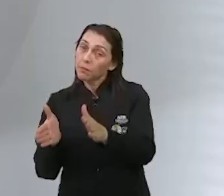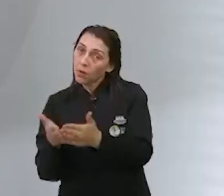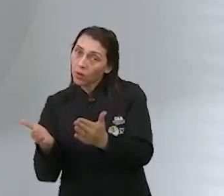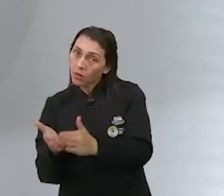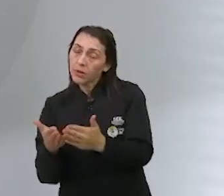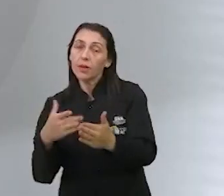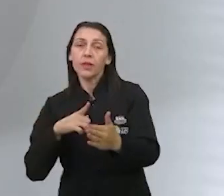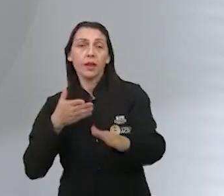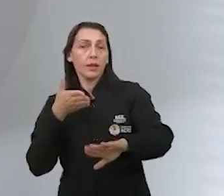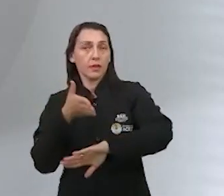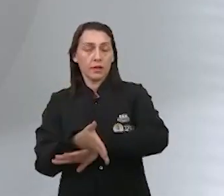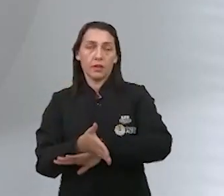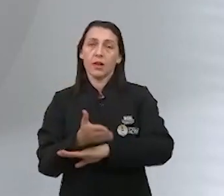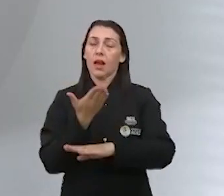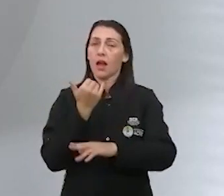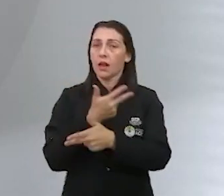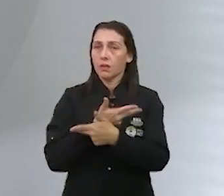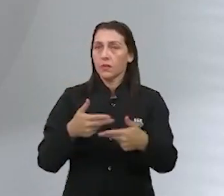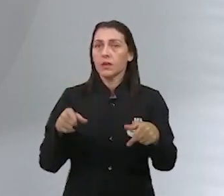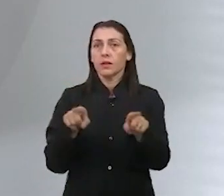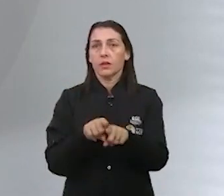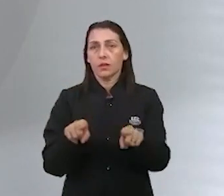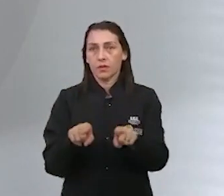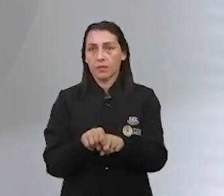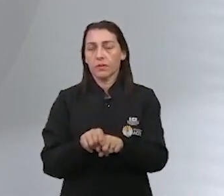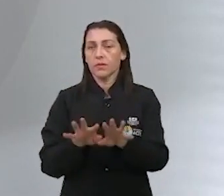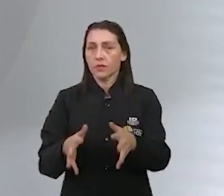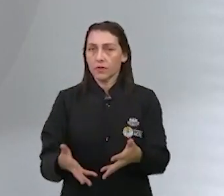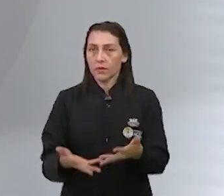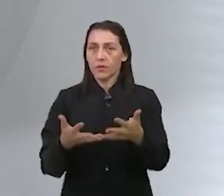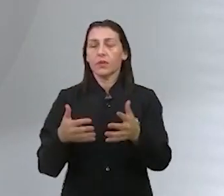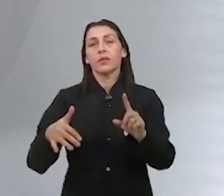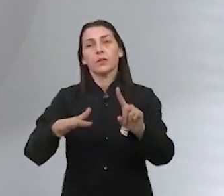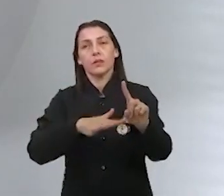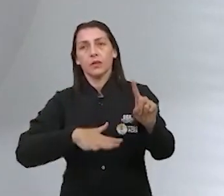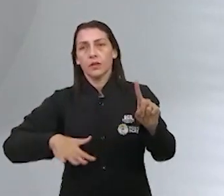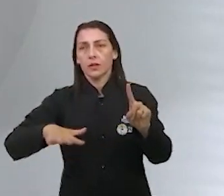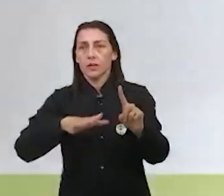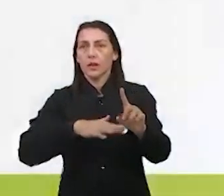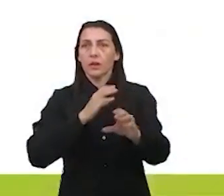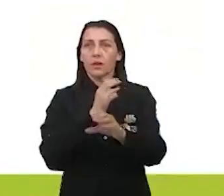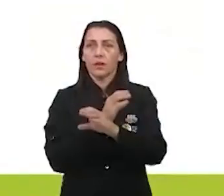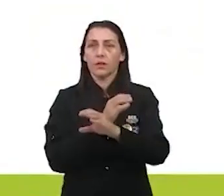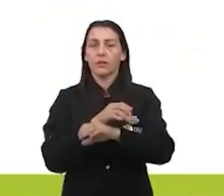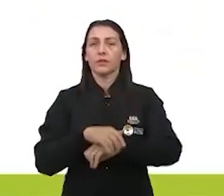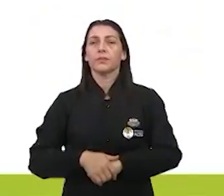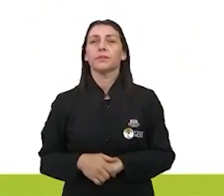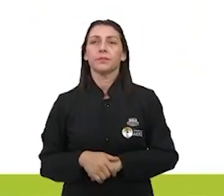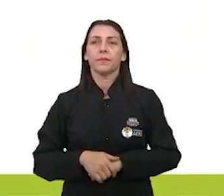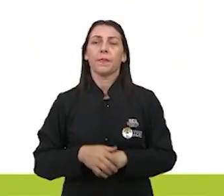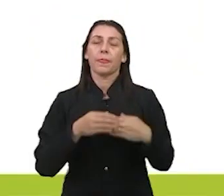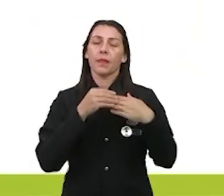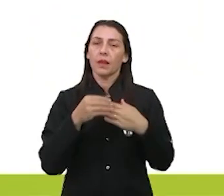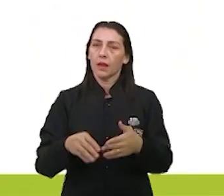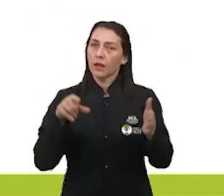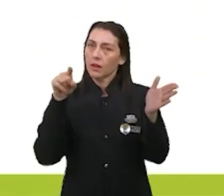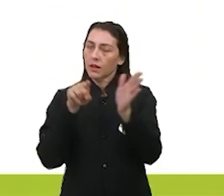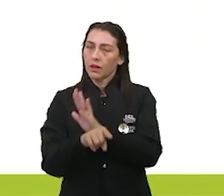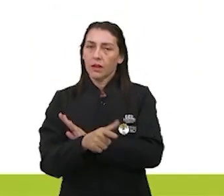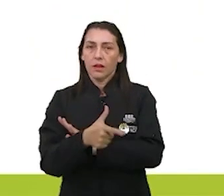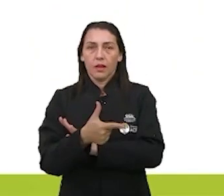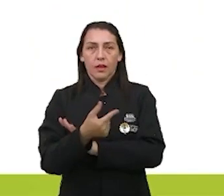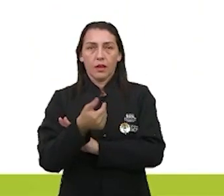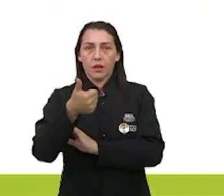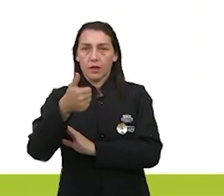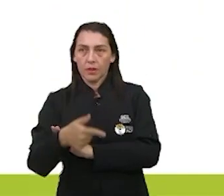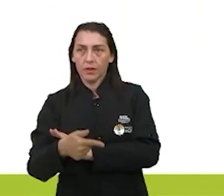tem acesso a certos alimentos ali também. Iniciativas da sociedade civil. E aí o Enem vai trazer uma questão em